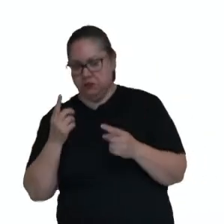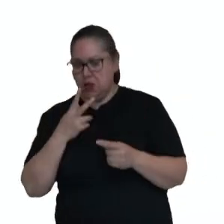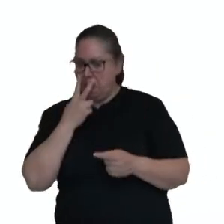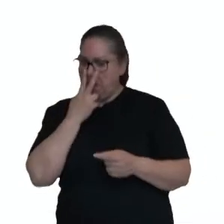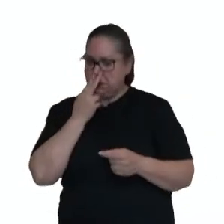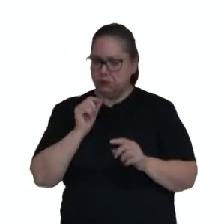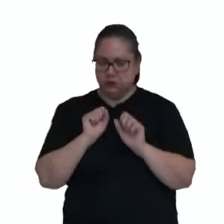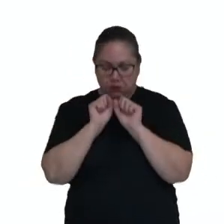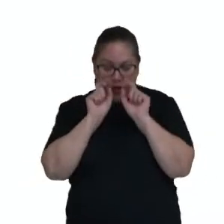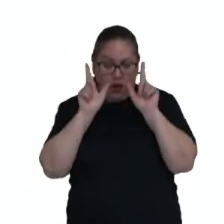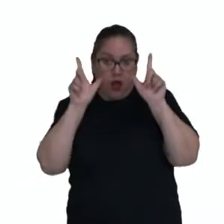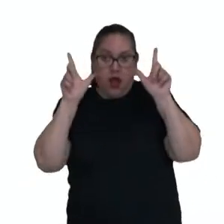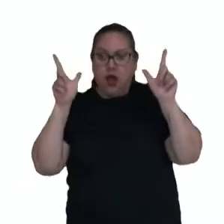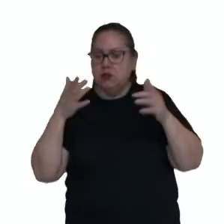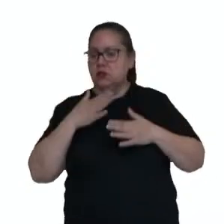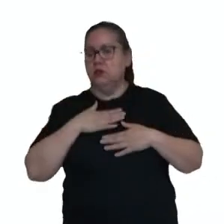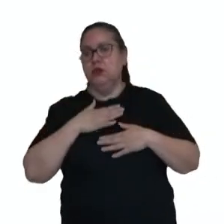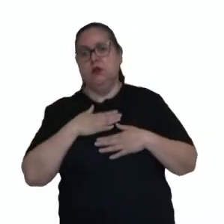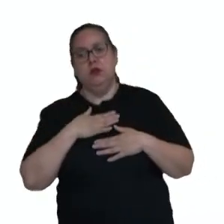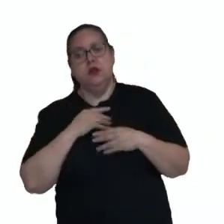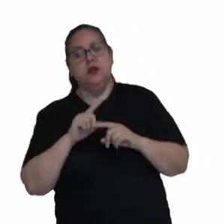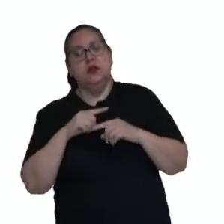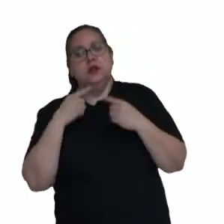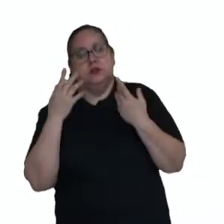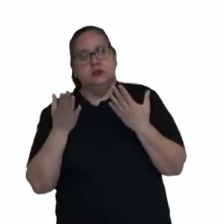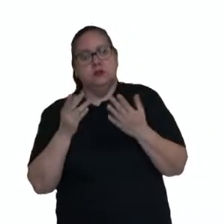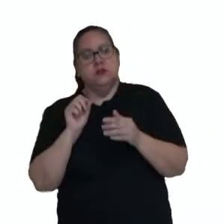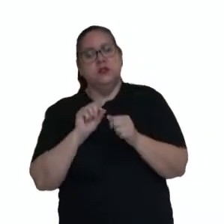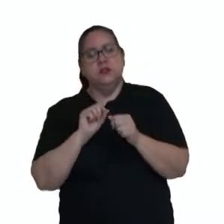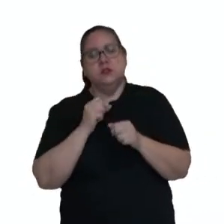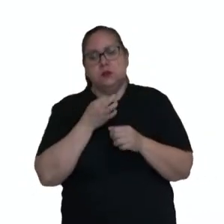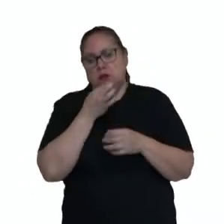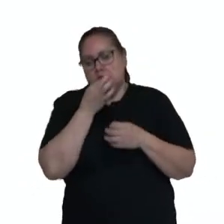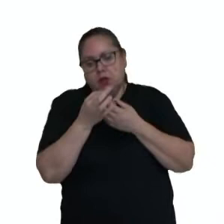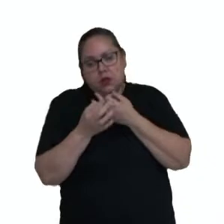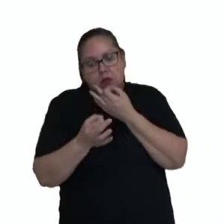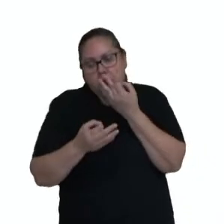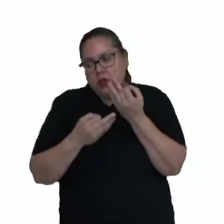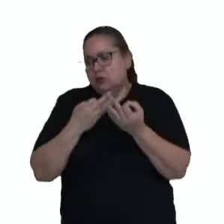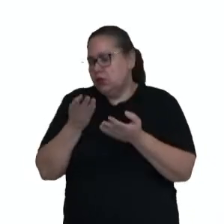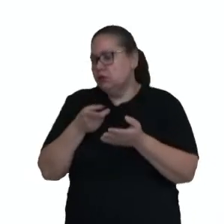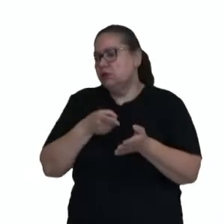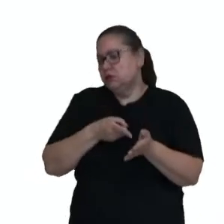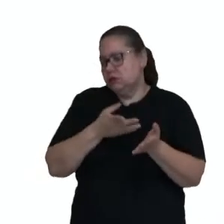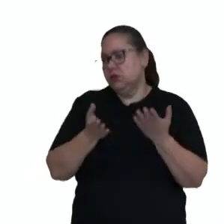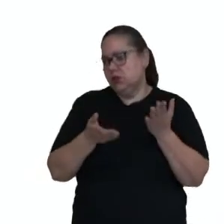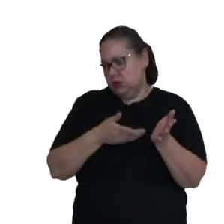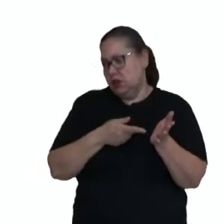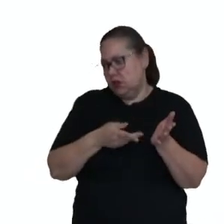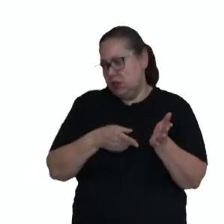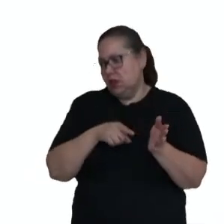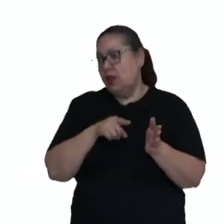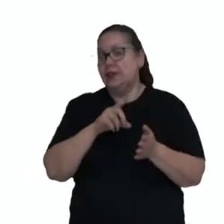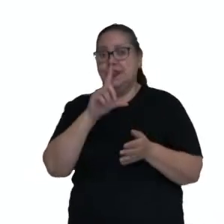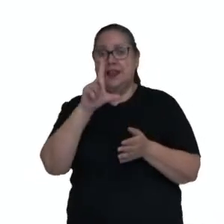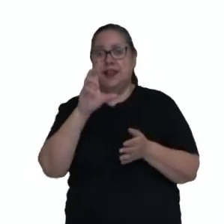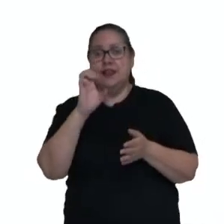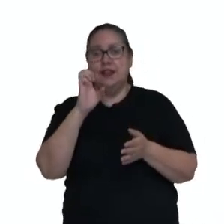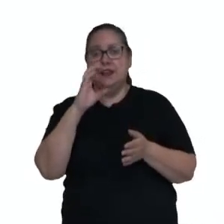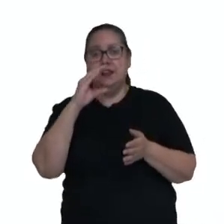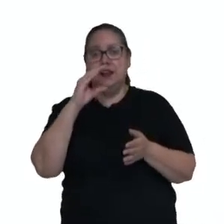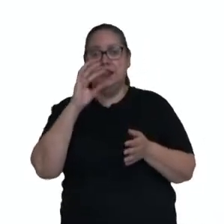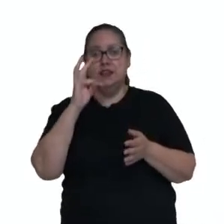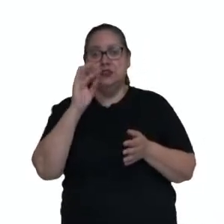muito claro aqui para mim, e daí a gente faz comentários sobre. Essa é a parte da lectio que eu falei para vocês, né? A parte